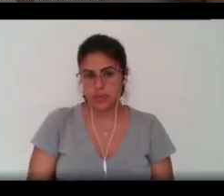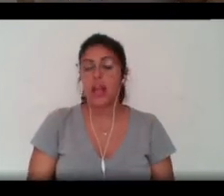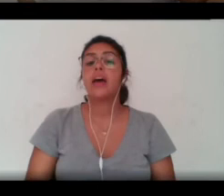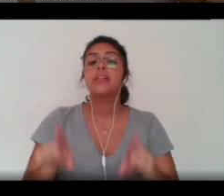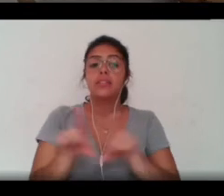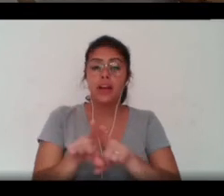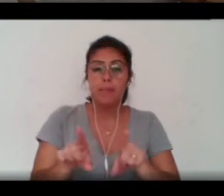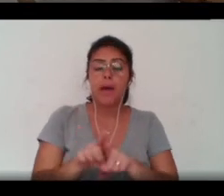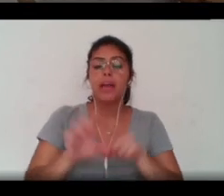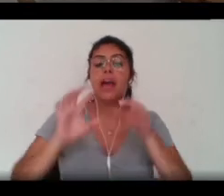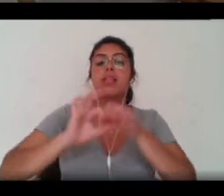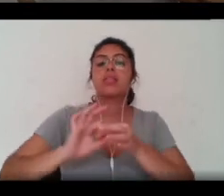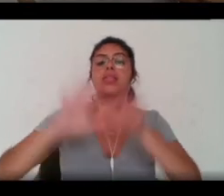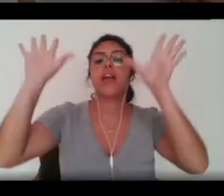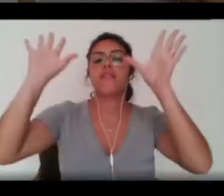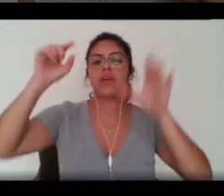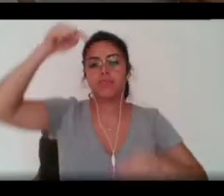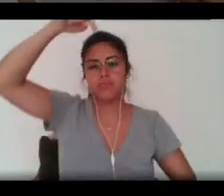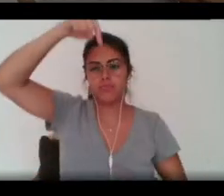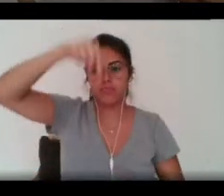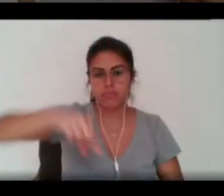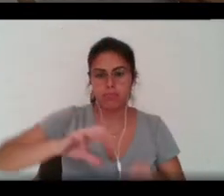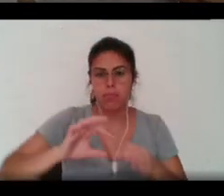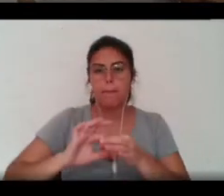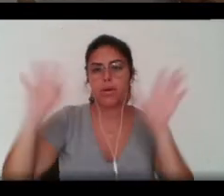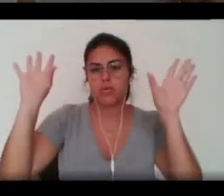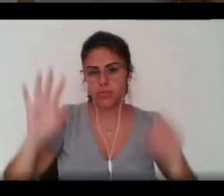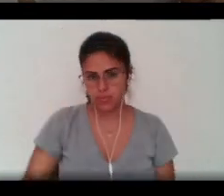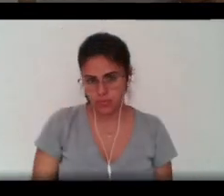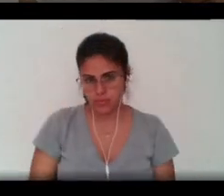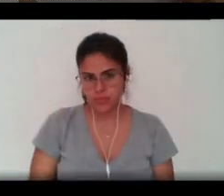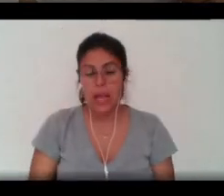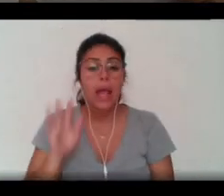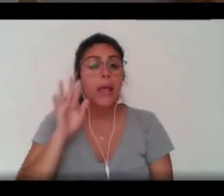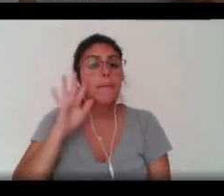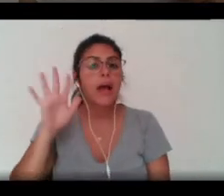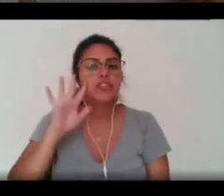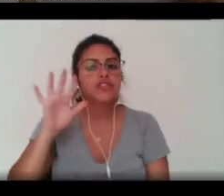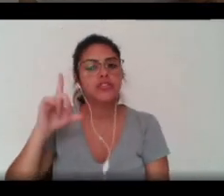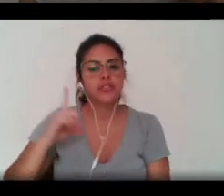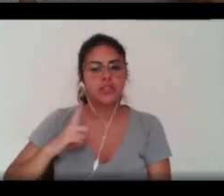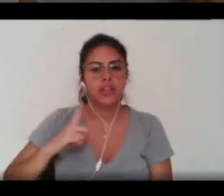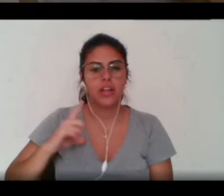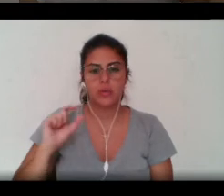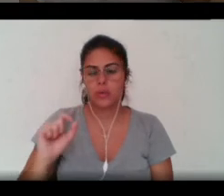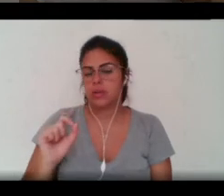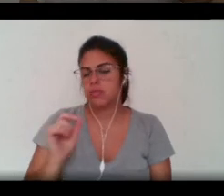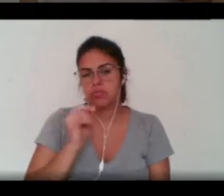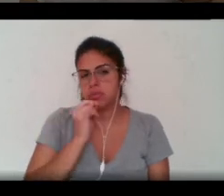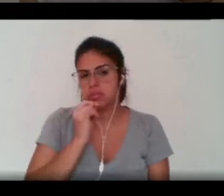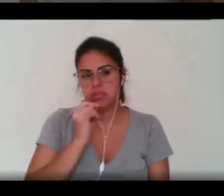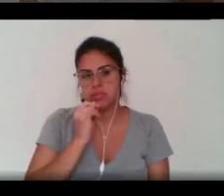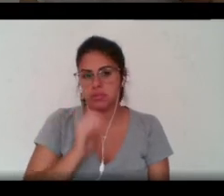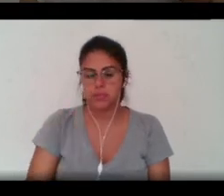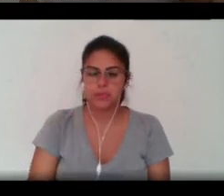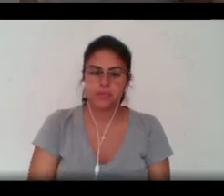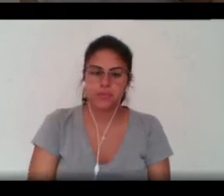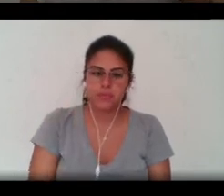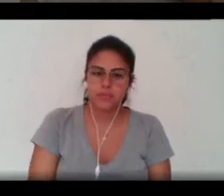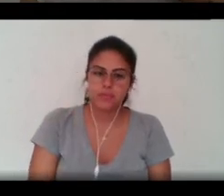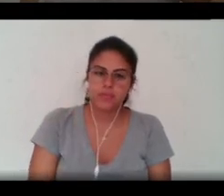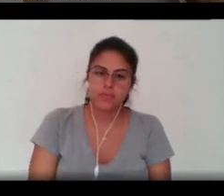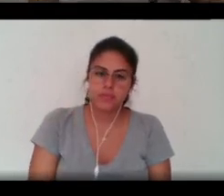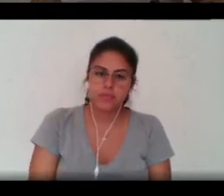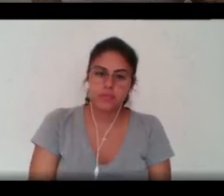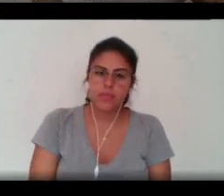vamos supor que eu tenha aqui, por exemplo, a altura de um corpo em função do